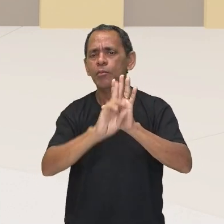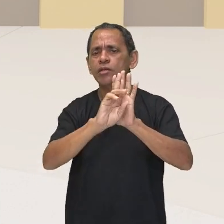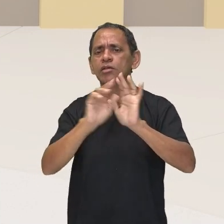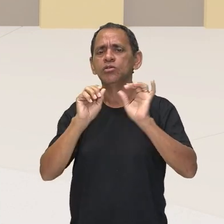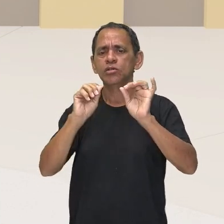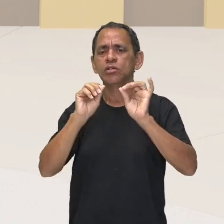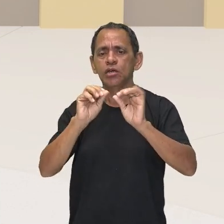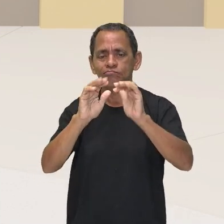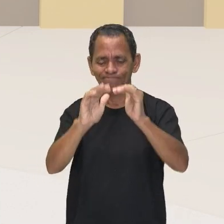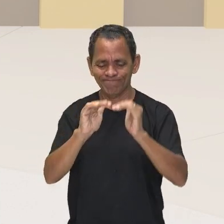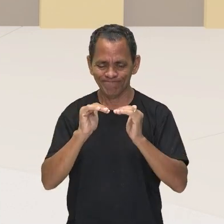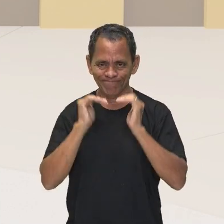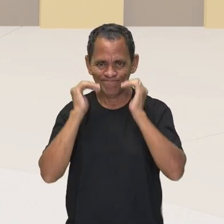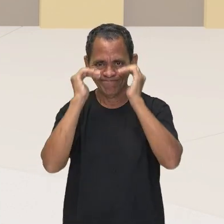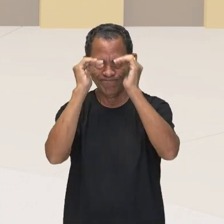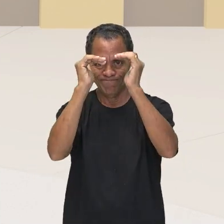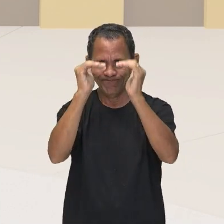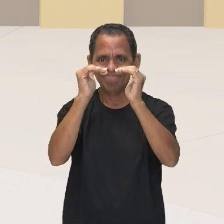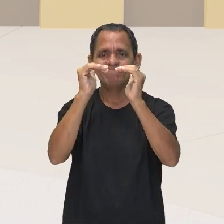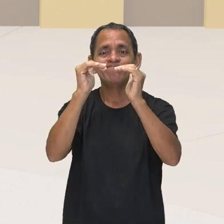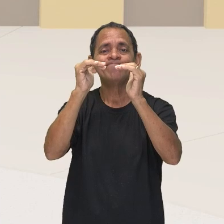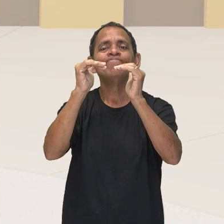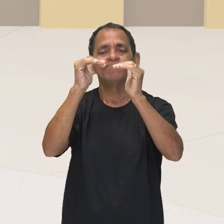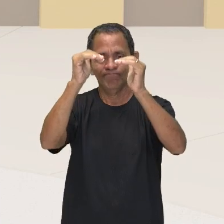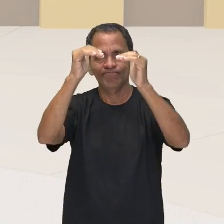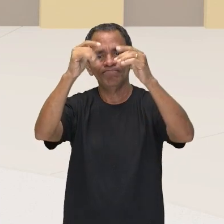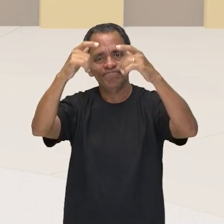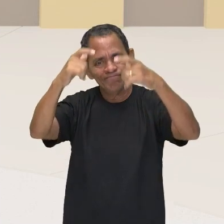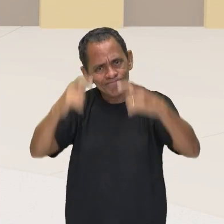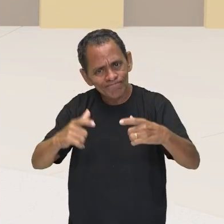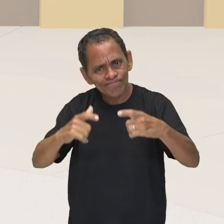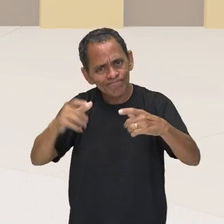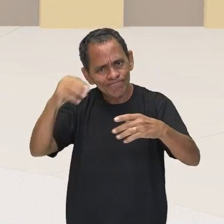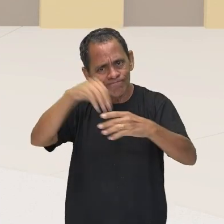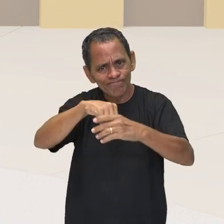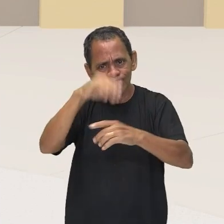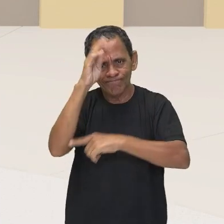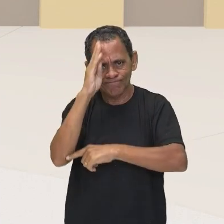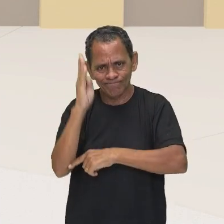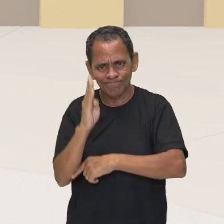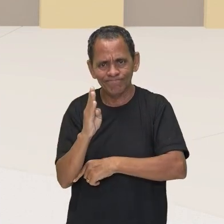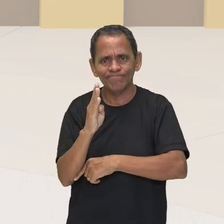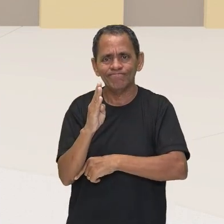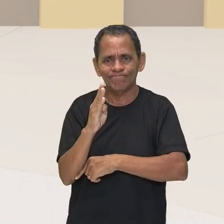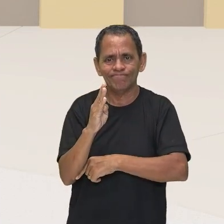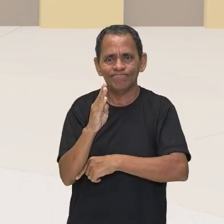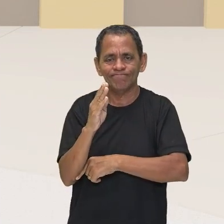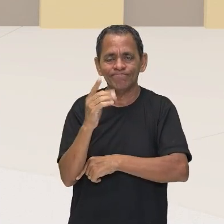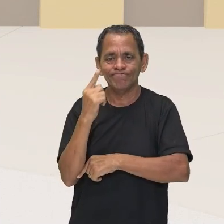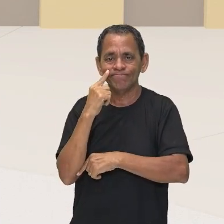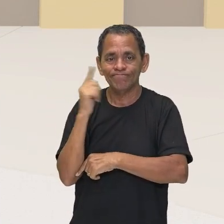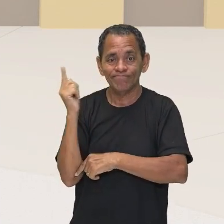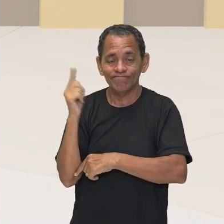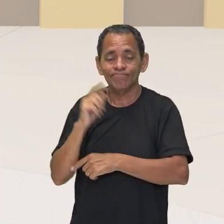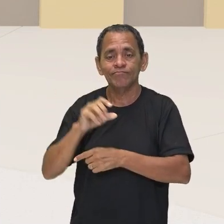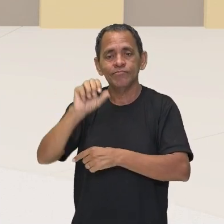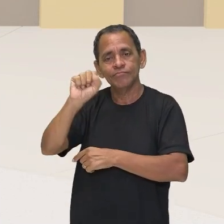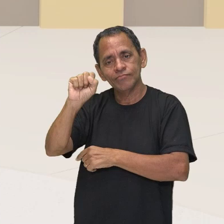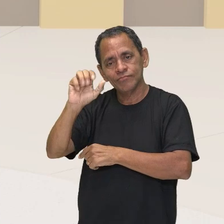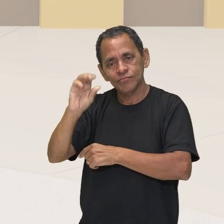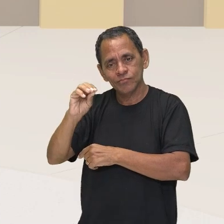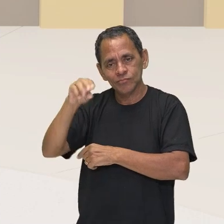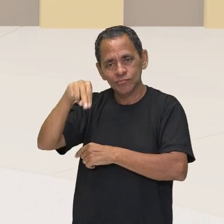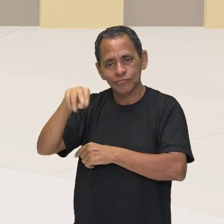nossa superação local aqui dentro do Brasil. Então, o nome dela é Sônia Bonner